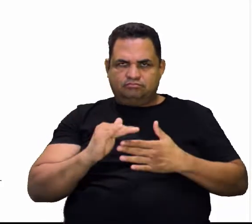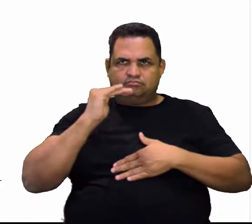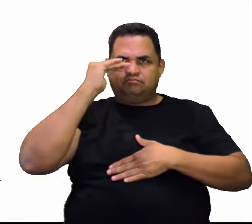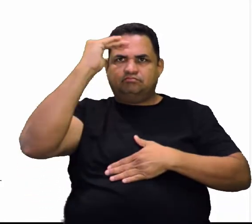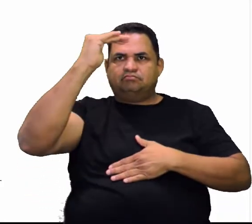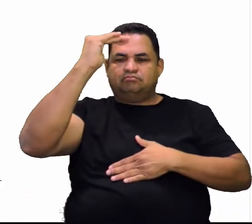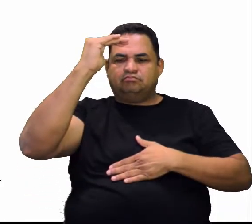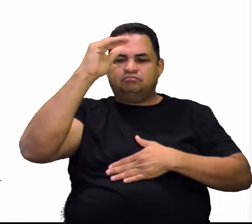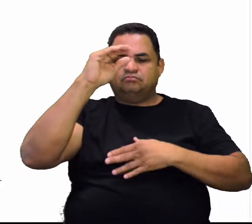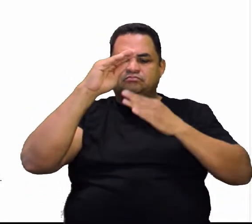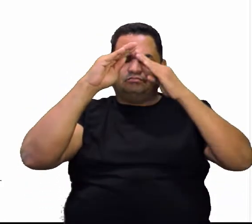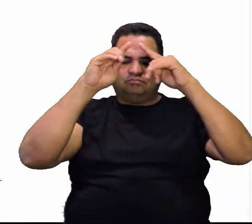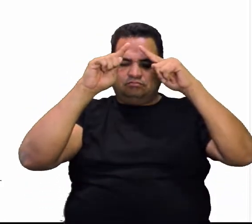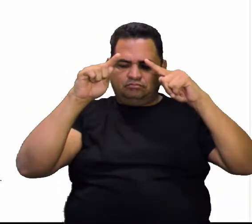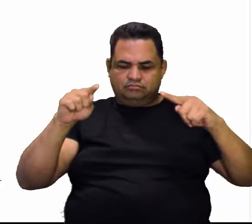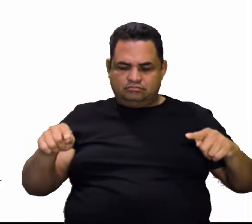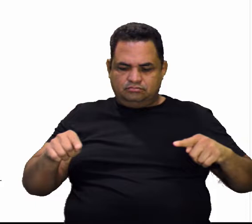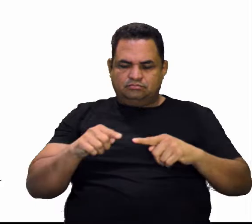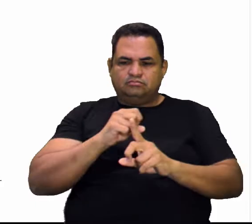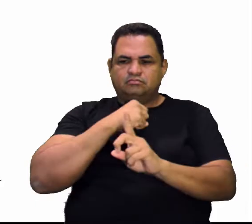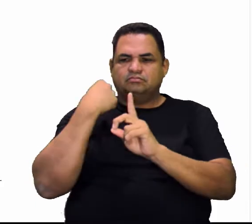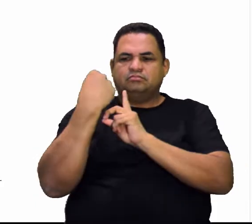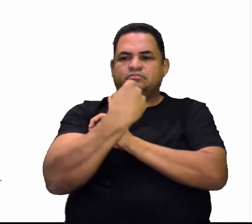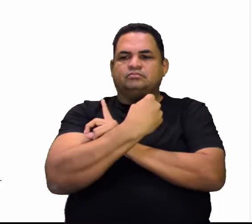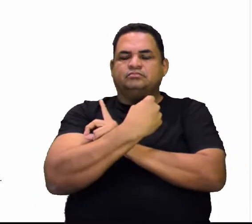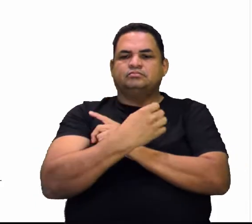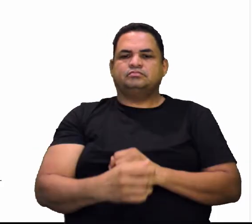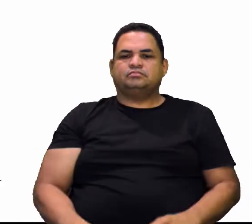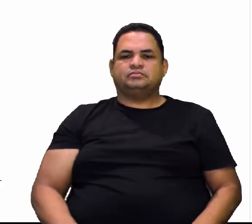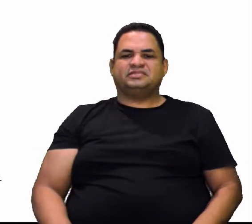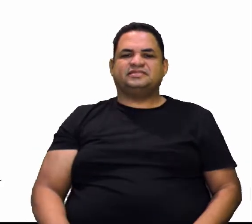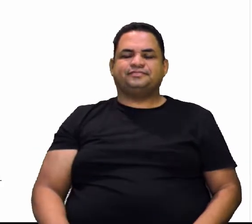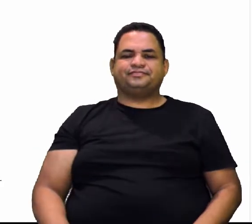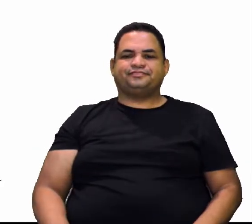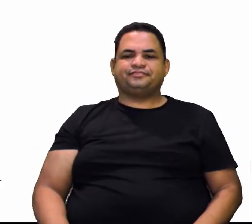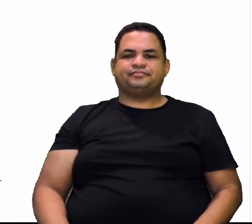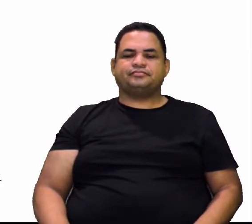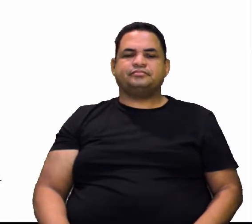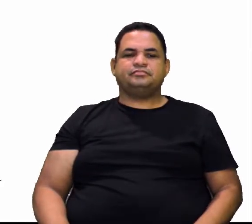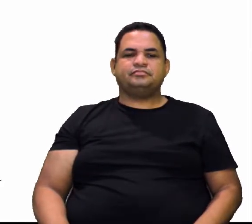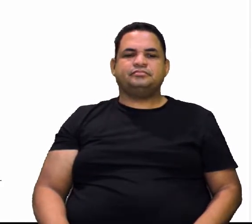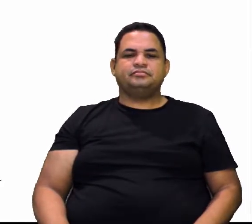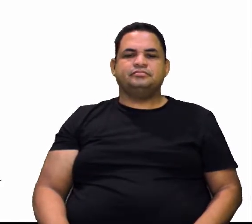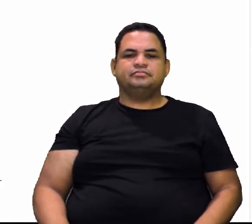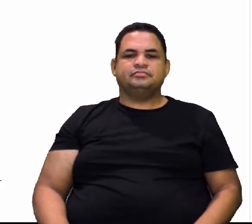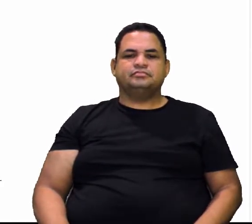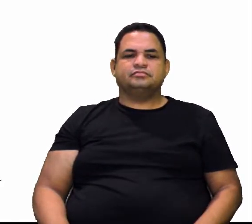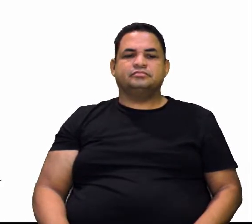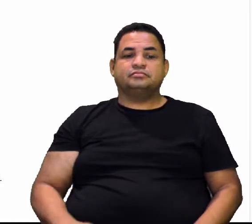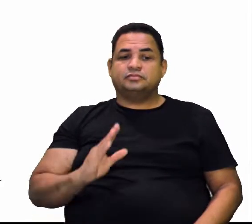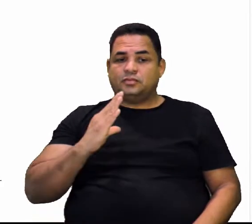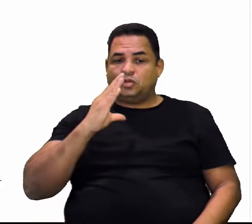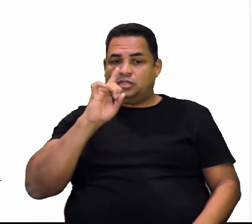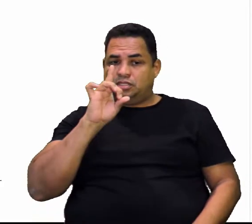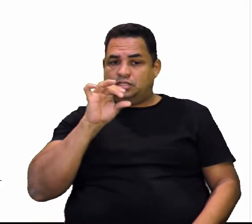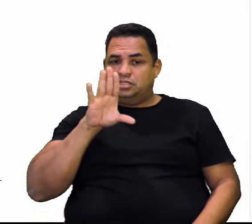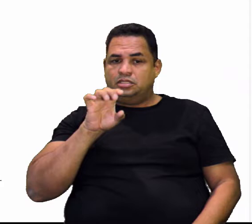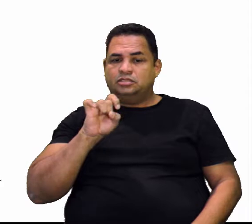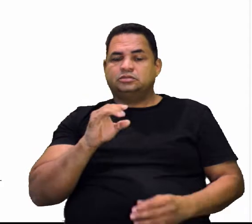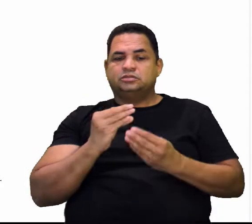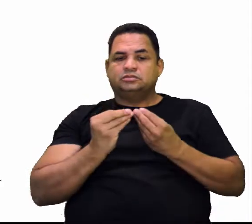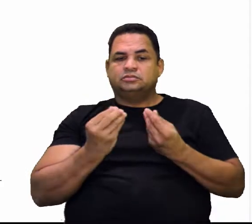da pirâmide social. Estarão sempre em primeiro lugar. Já os